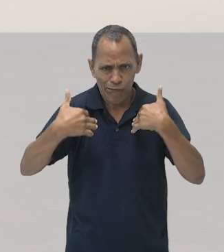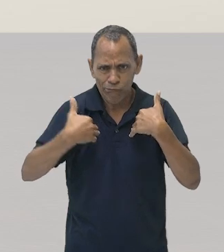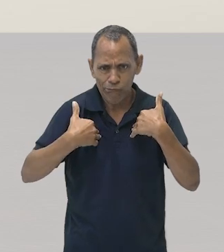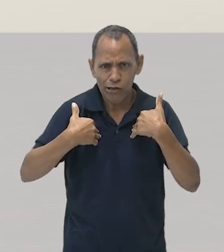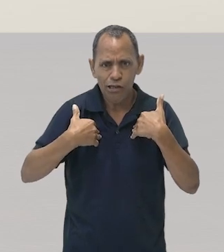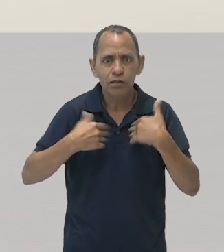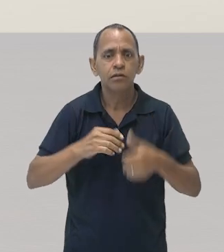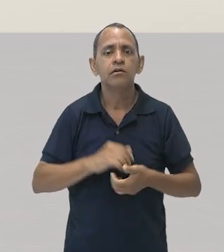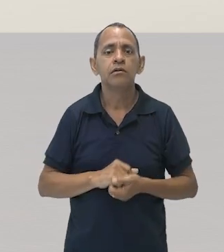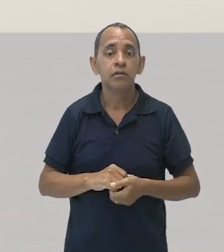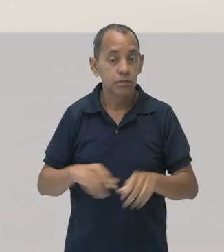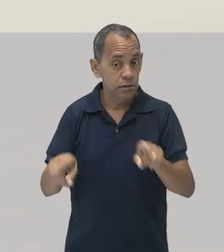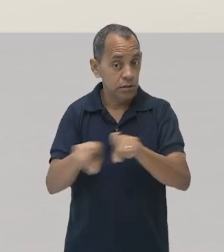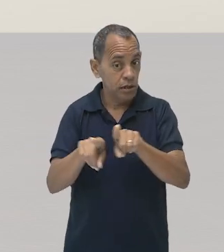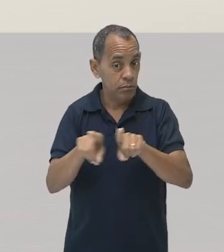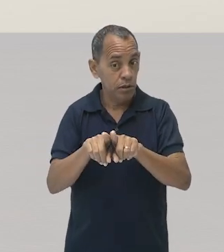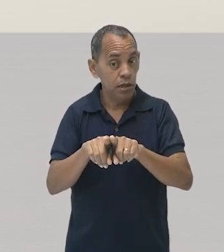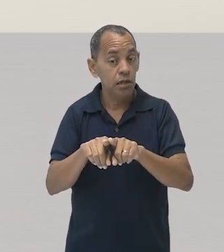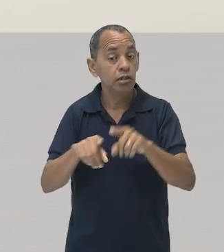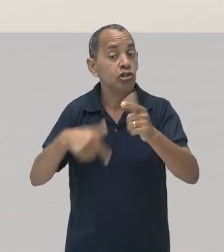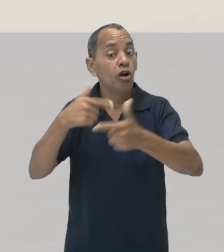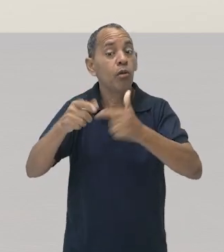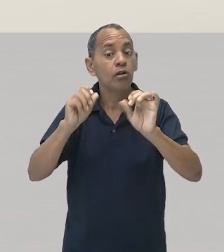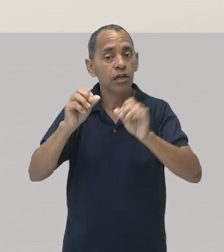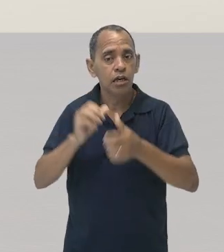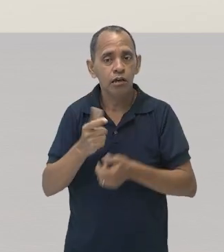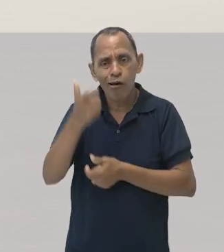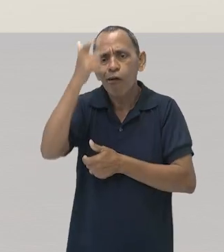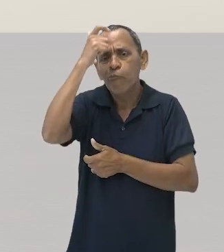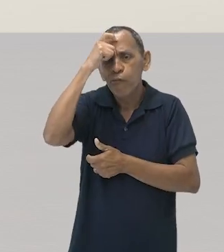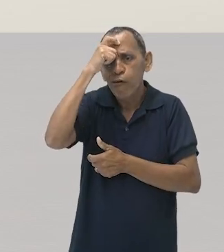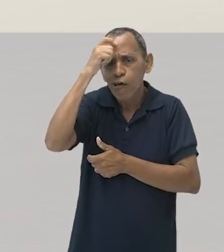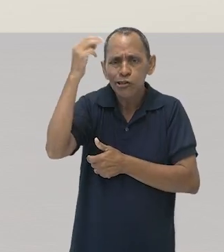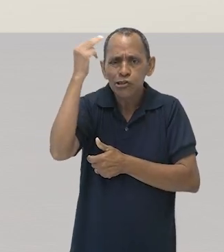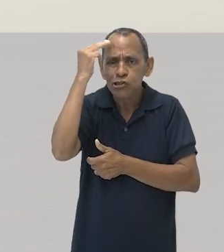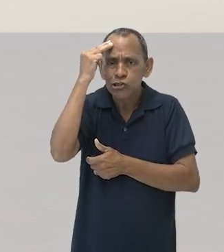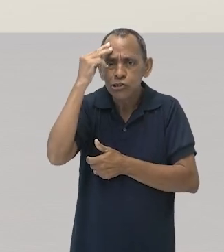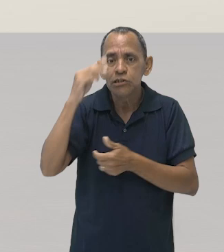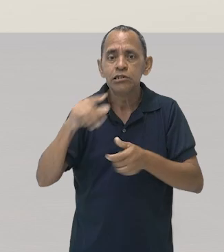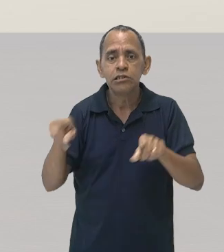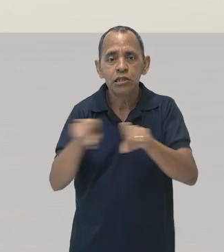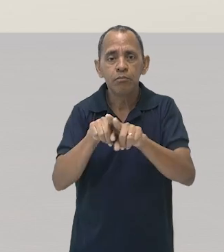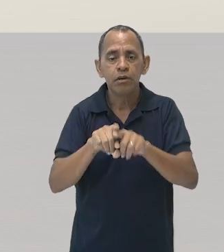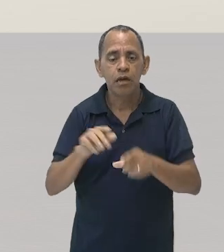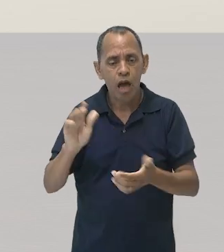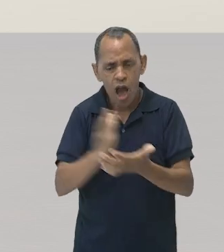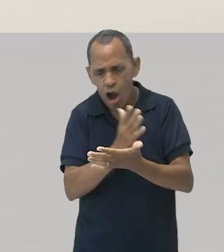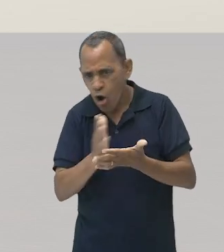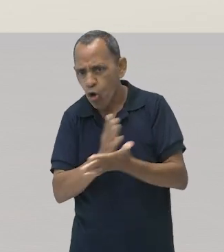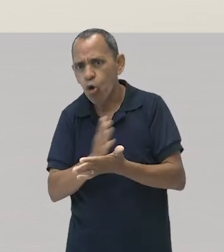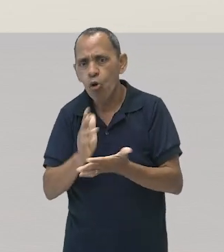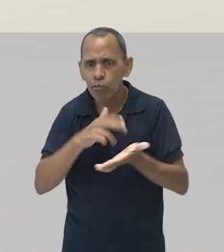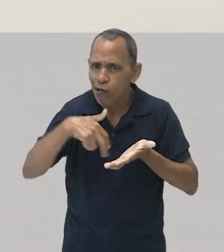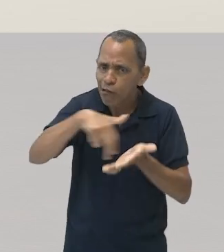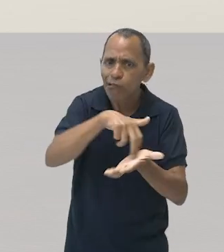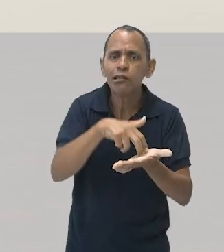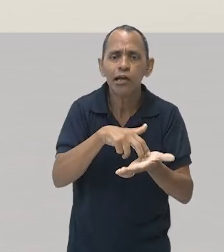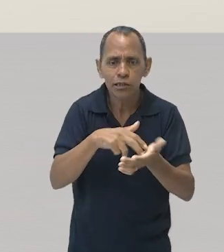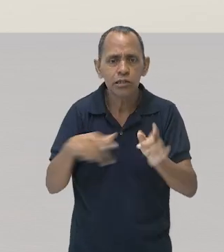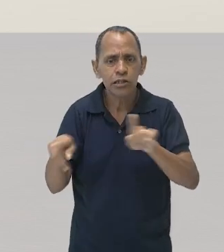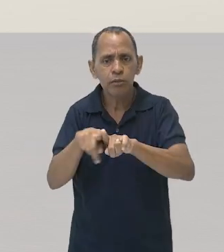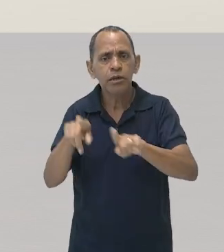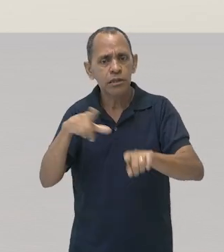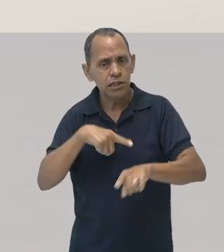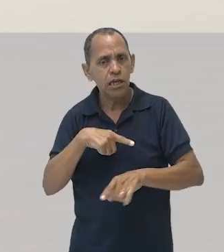mente também. E certas danças trabalham até a questão espiritual. Vocês já ouviram falar das danças